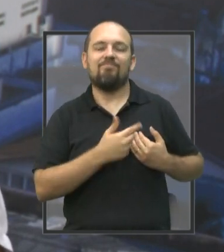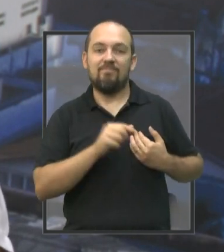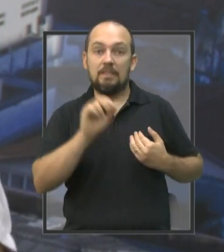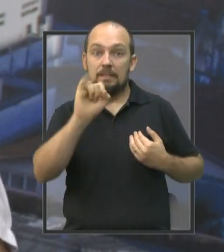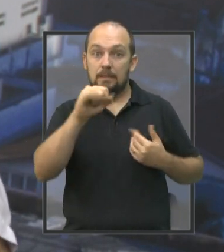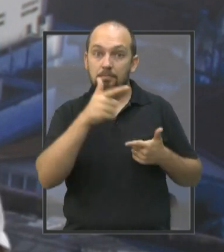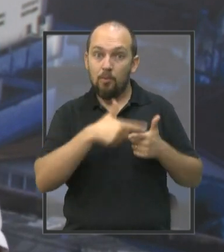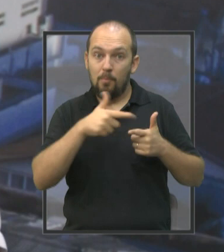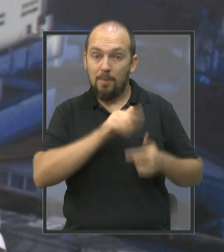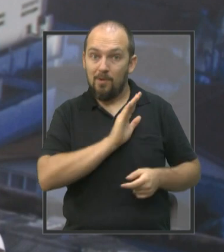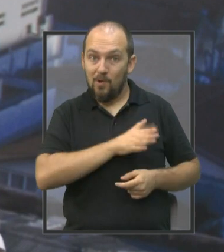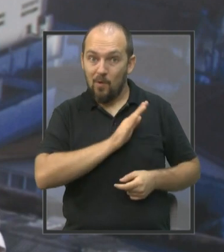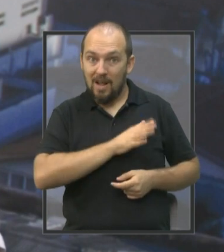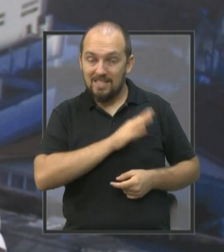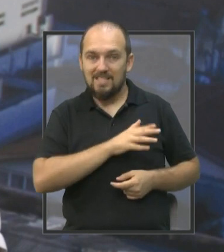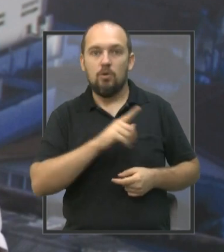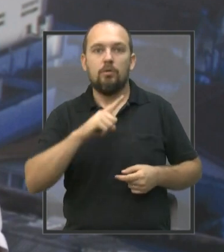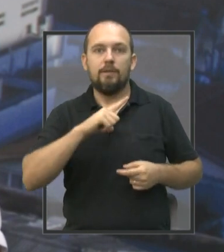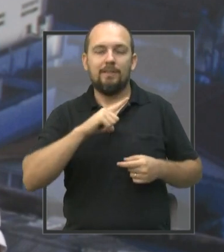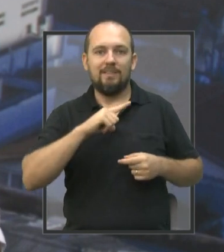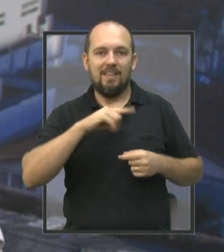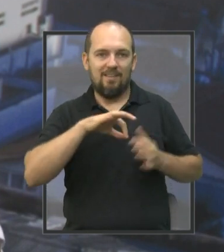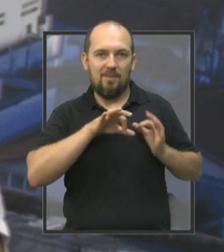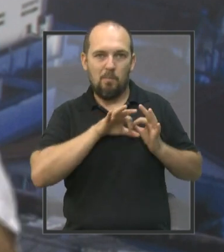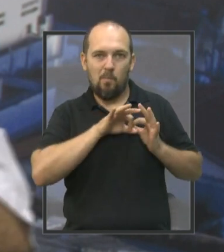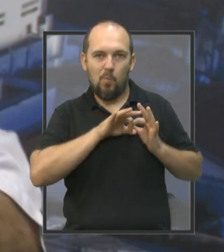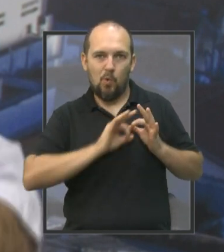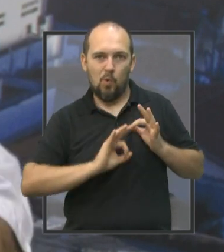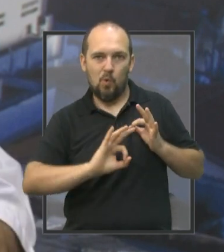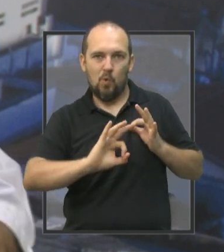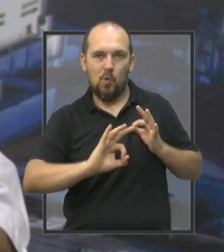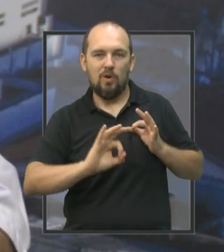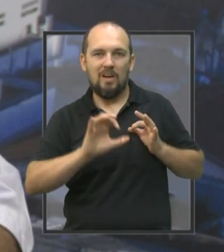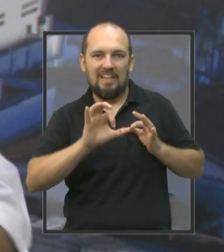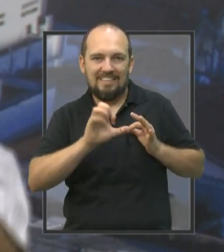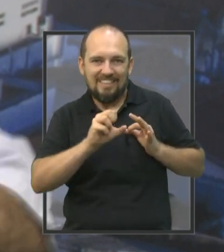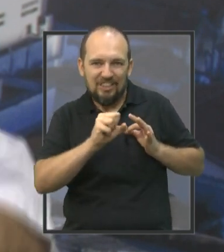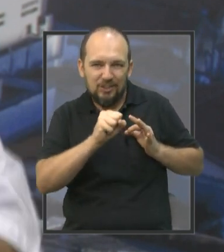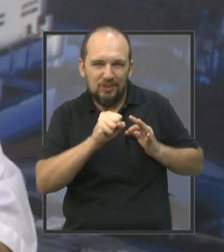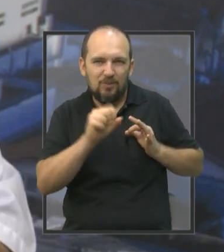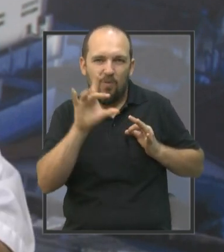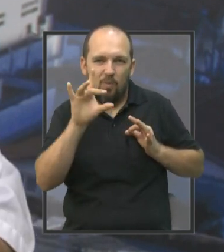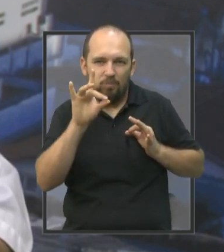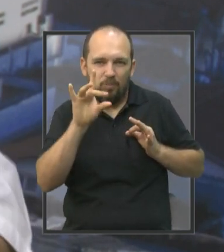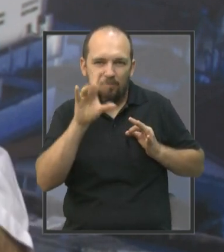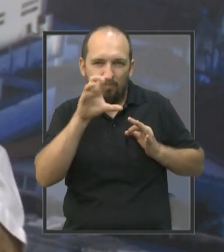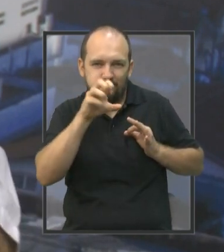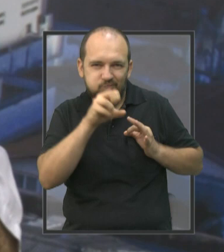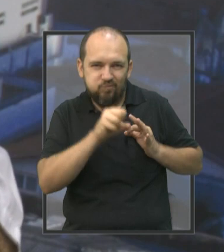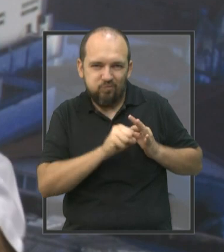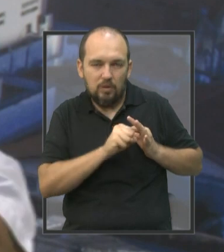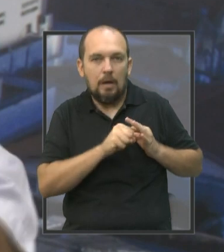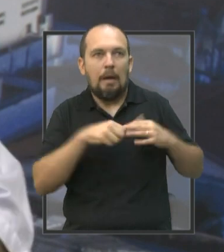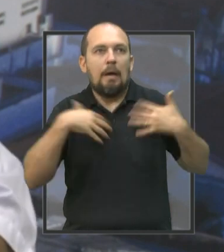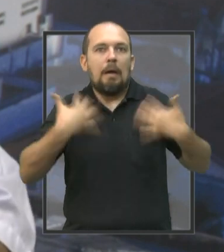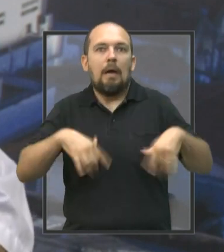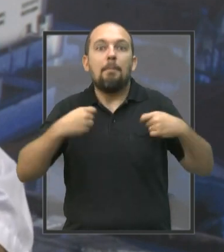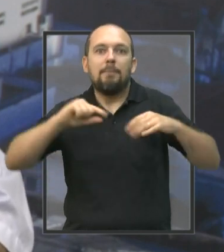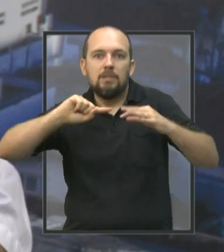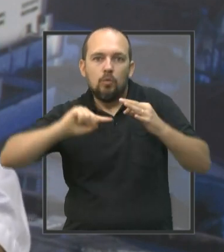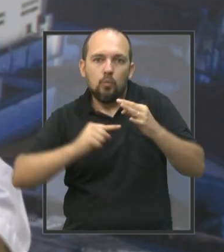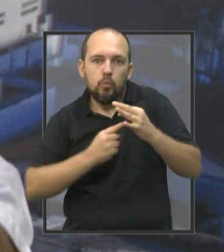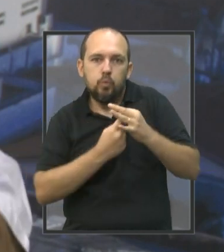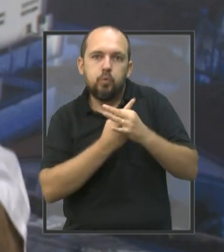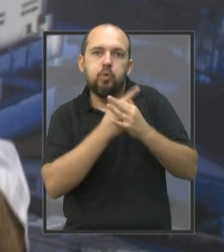no coração, está com uma artéria coronária entupida e precisa fazer um cateterismo. E não tem dinheiro para